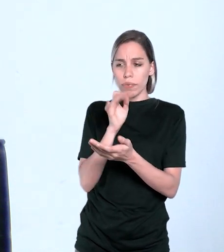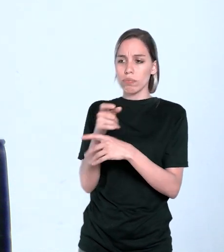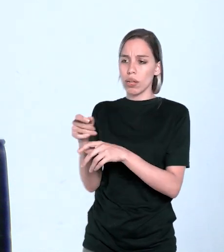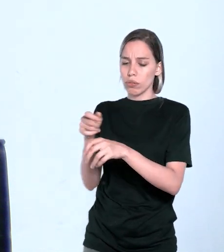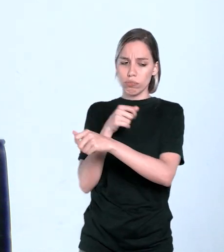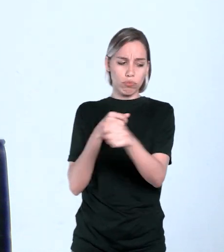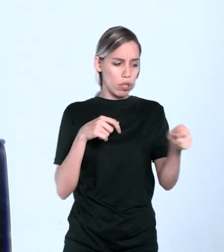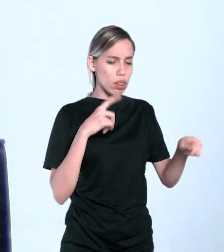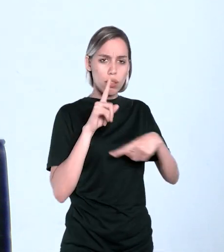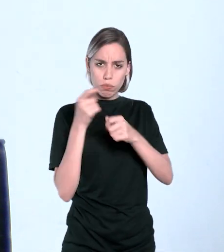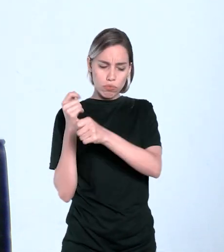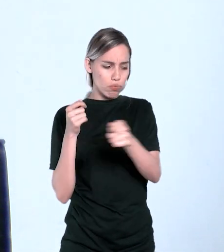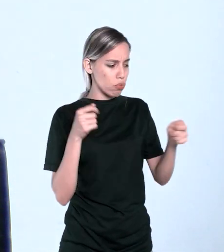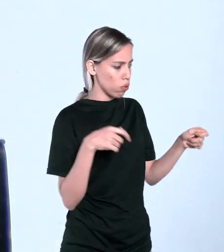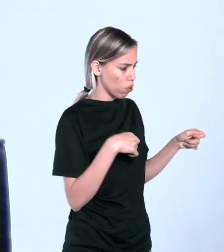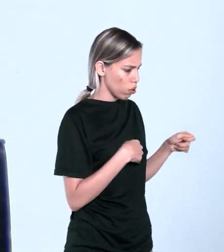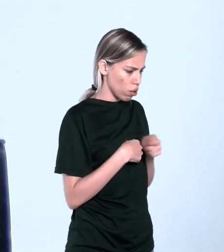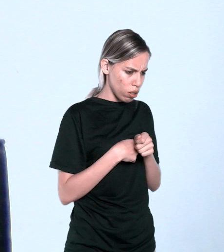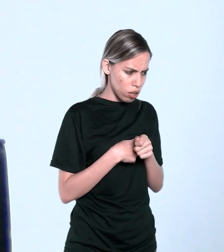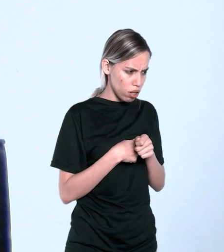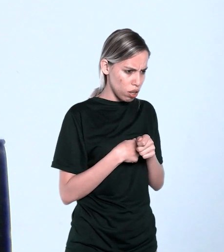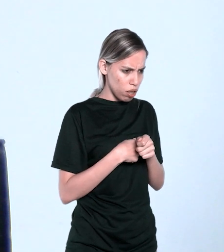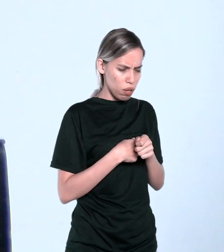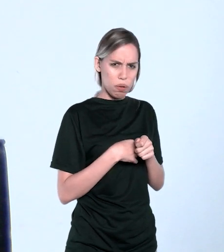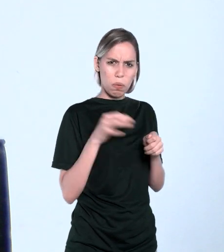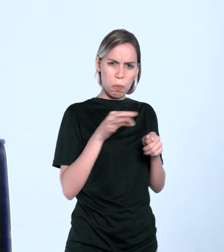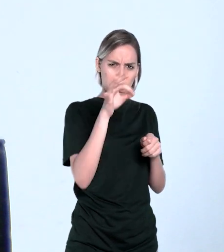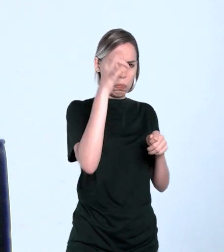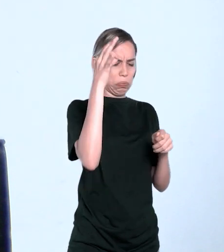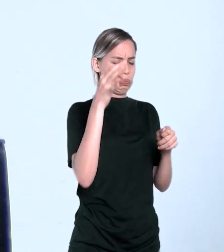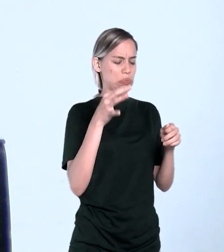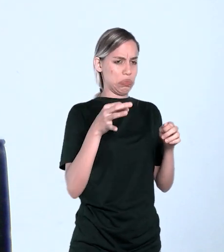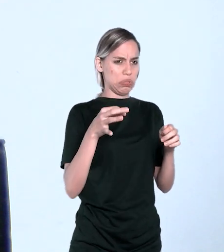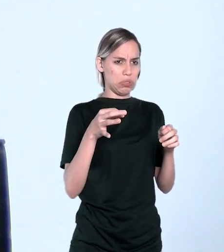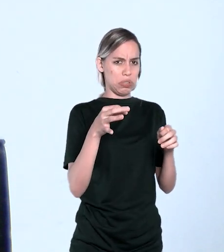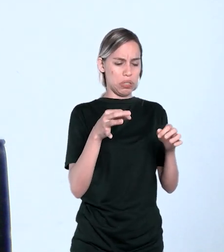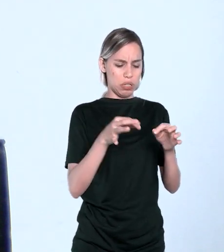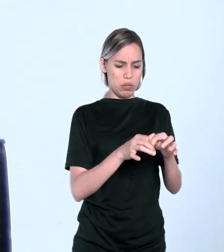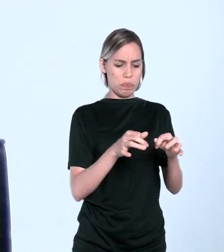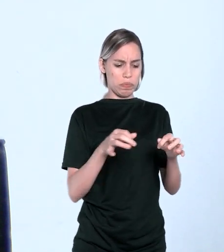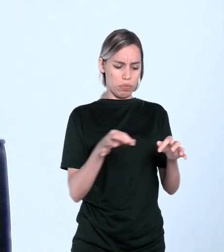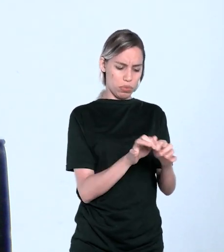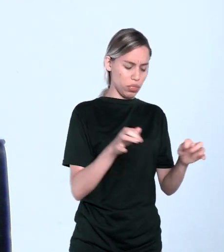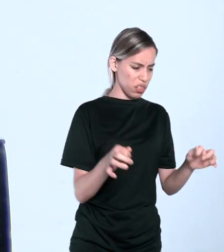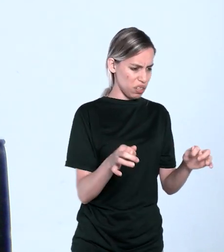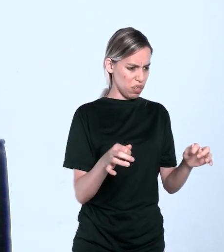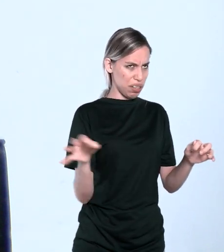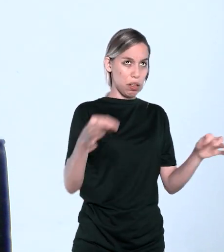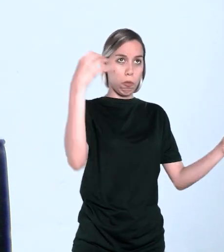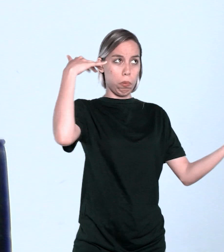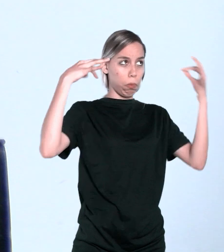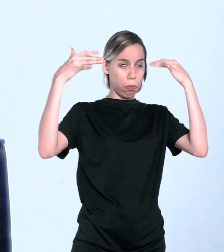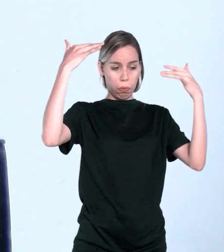minha vida. Voltei ao mercado para reclamar com a mocinha do atendimento. Ela avaliou o pacote e perguntou onde